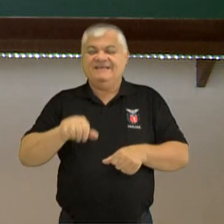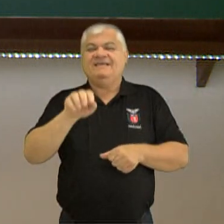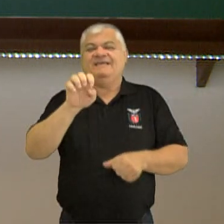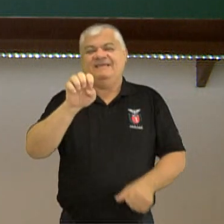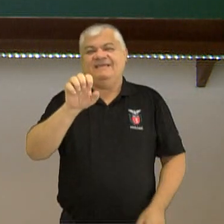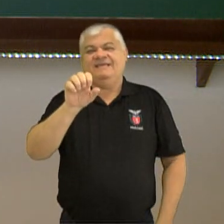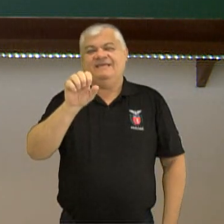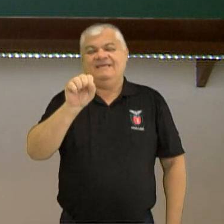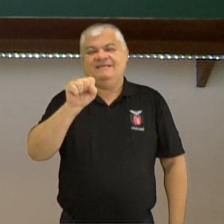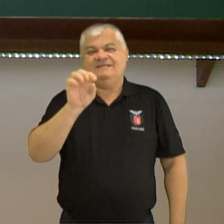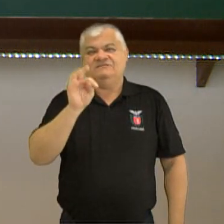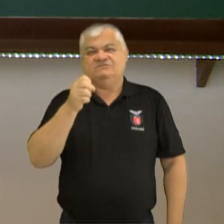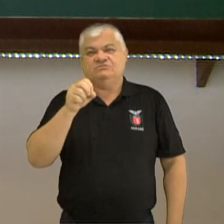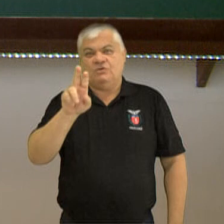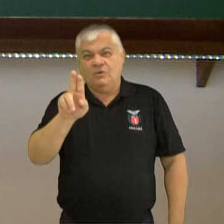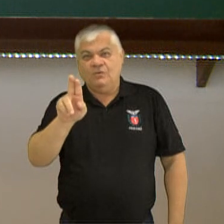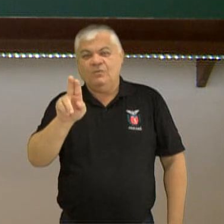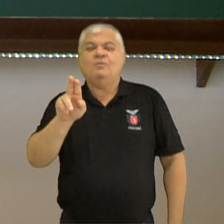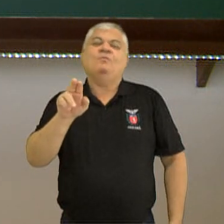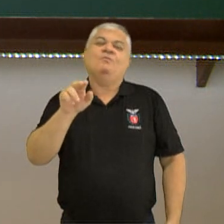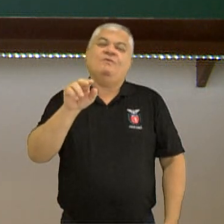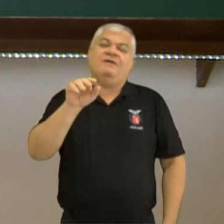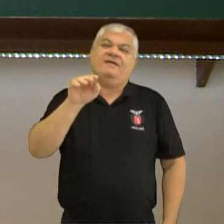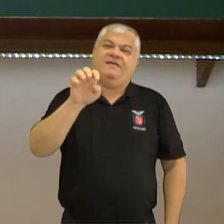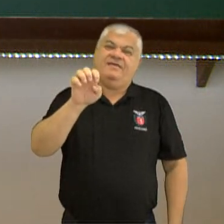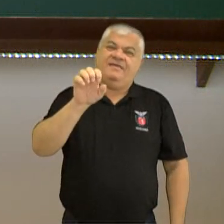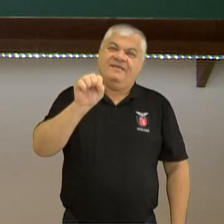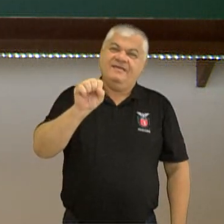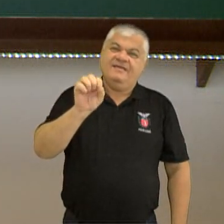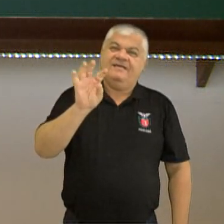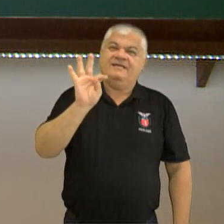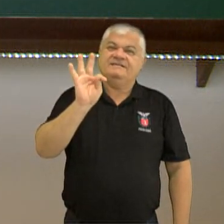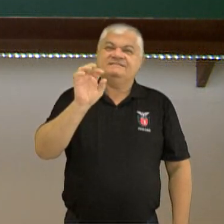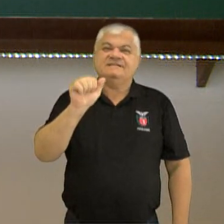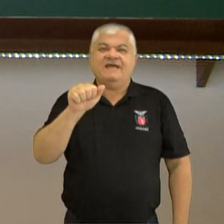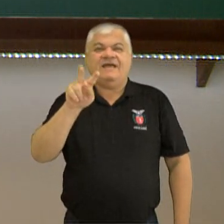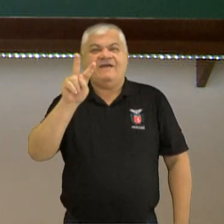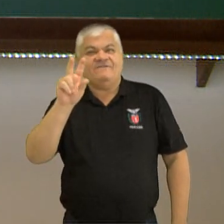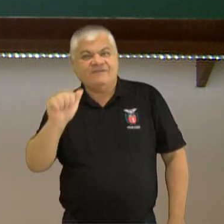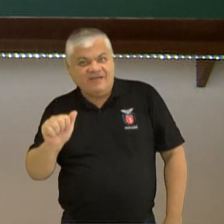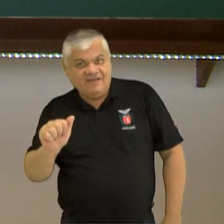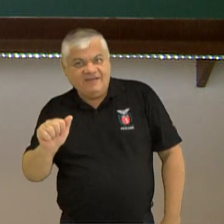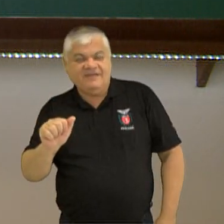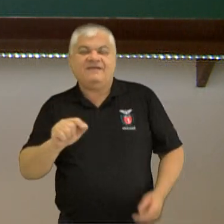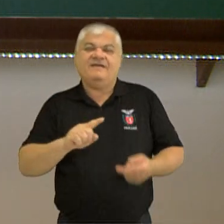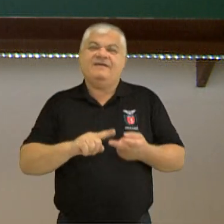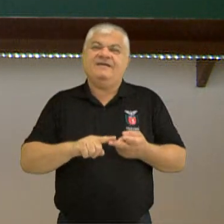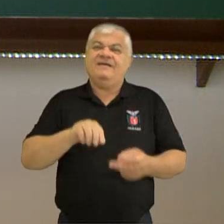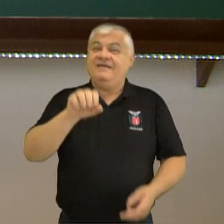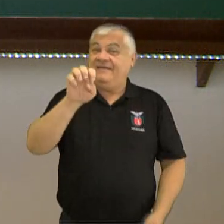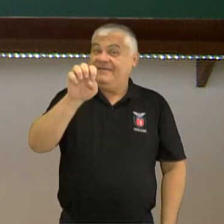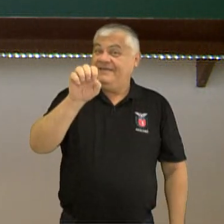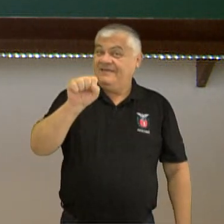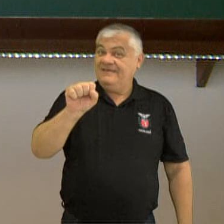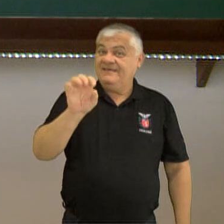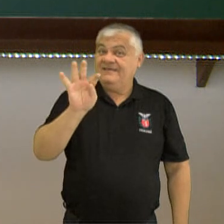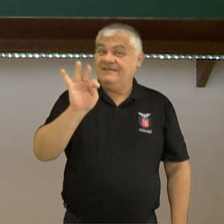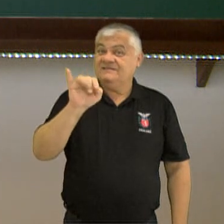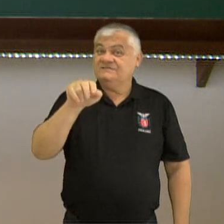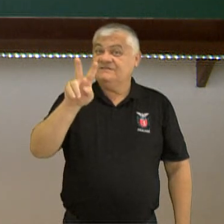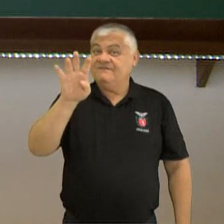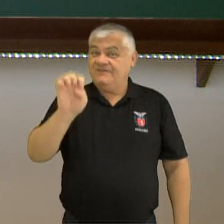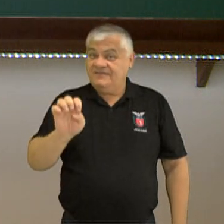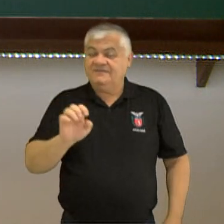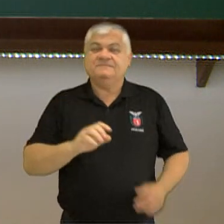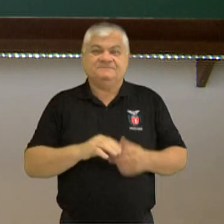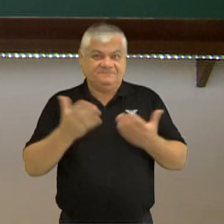eu estar aqui. Então, lembrando que na nossa língua portuguesa, nós temos o pretérito perfeito, eu